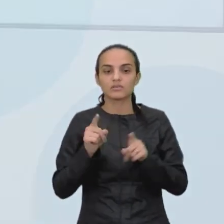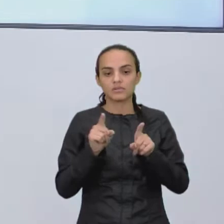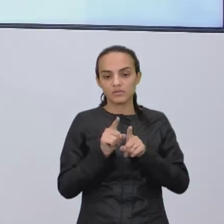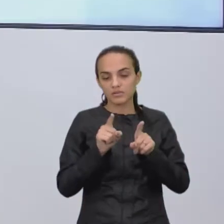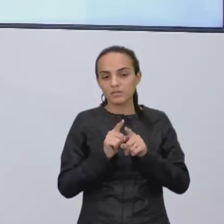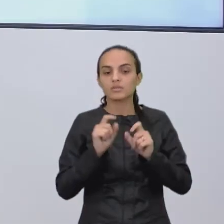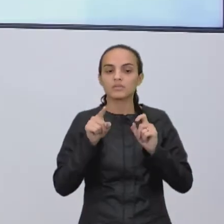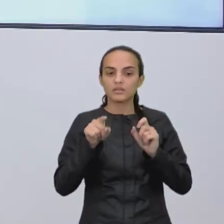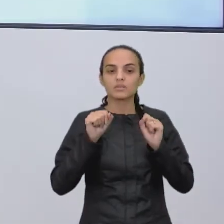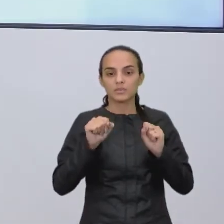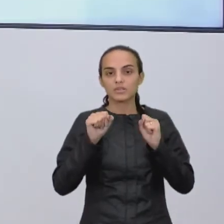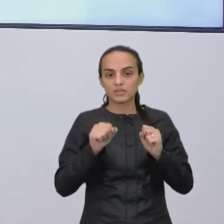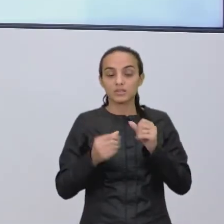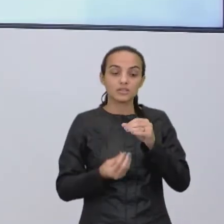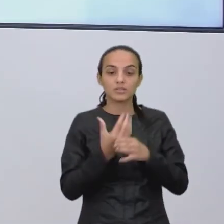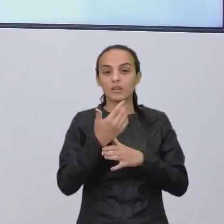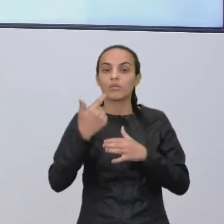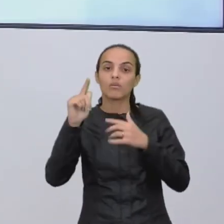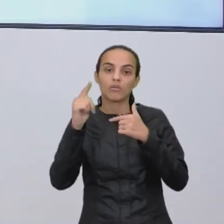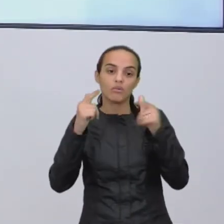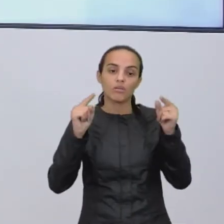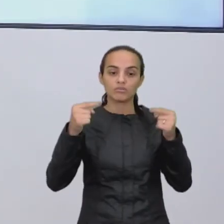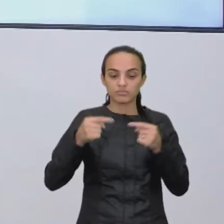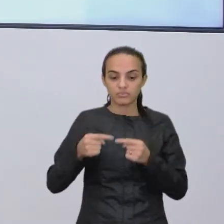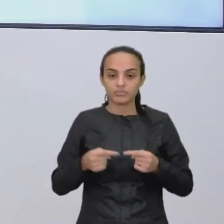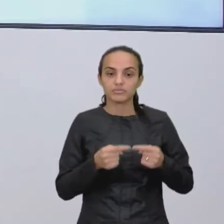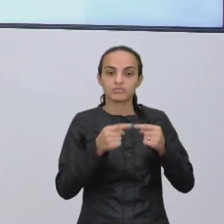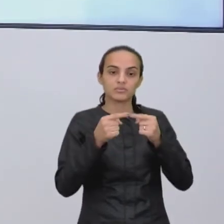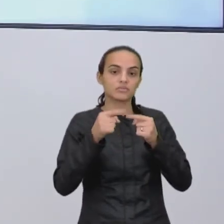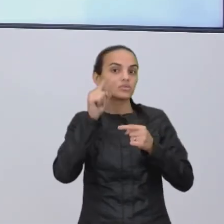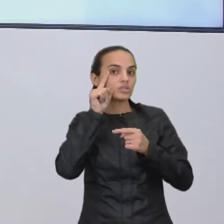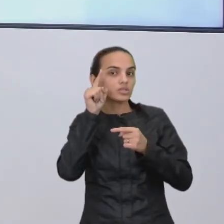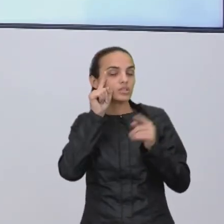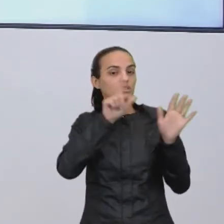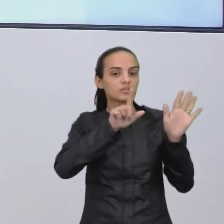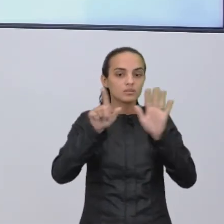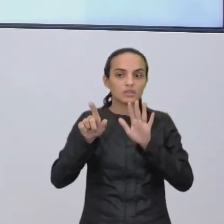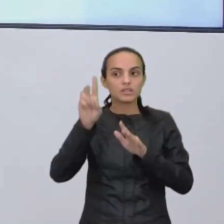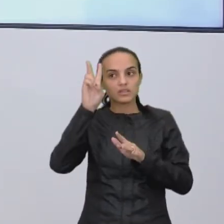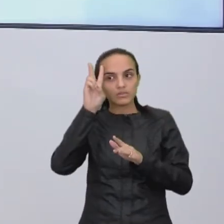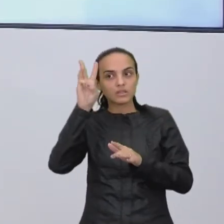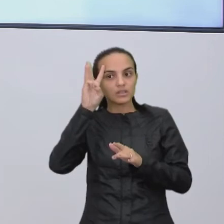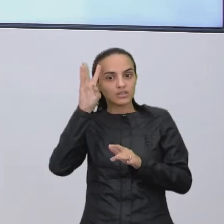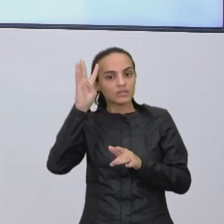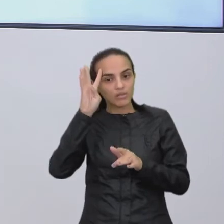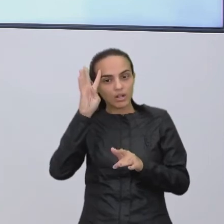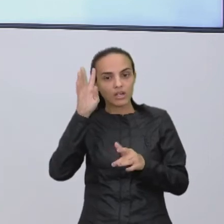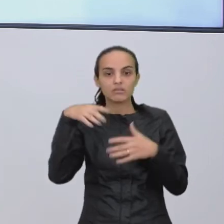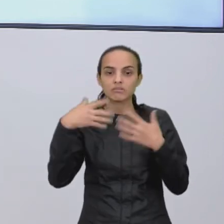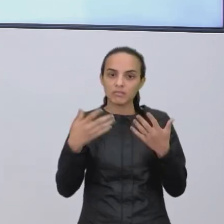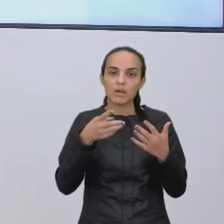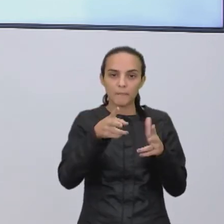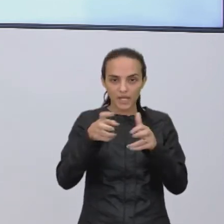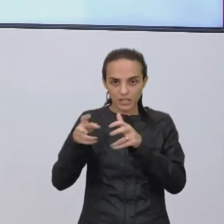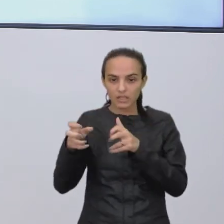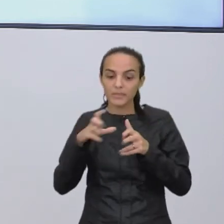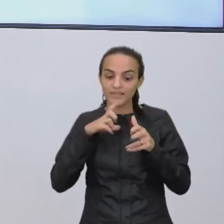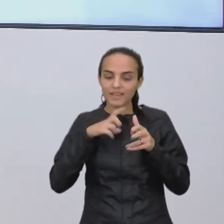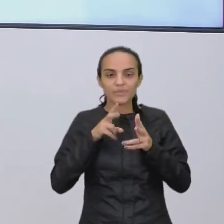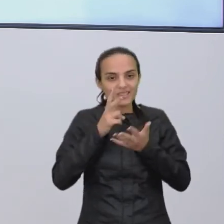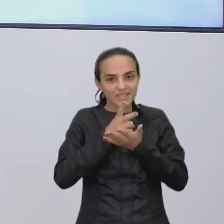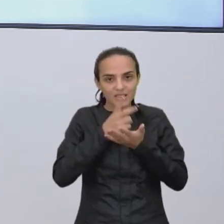outra associação, sei lá, os dias da semana, segunda, terça, quarta e assim por diante. Perceba que existe sempre